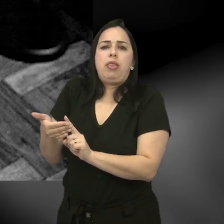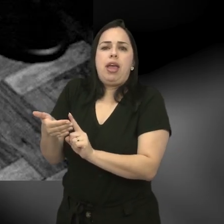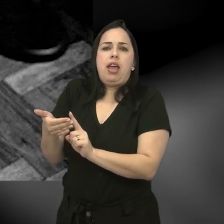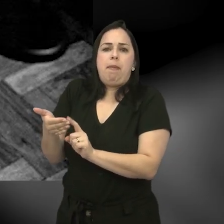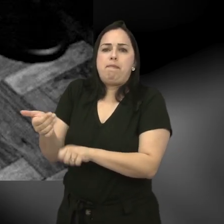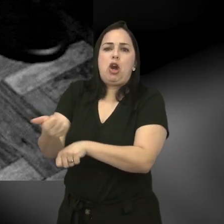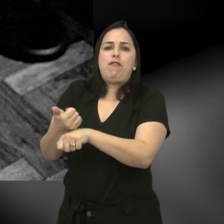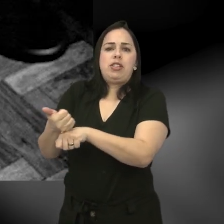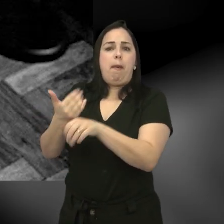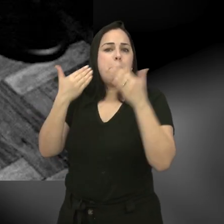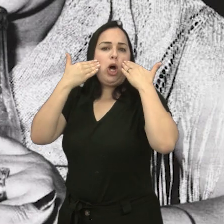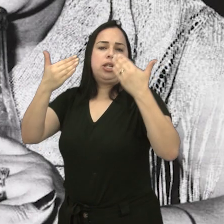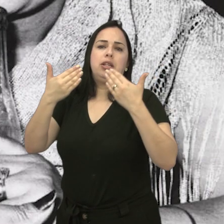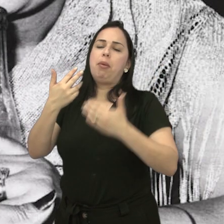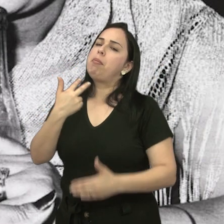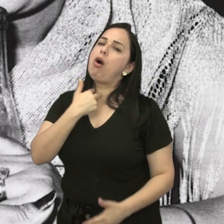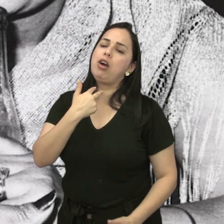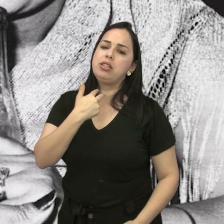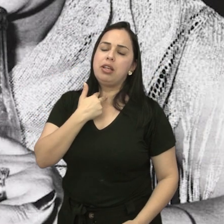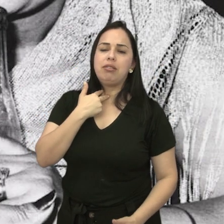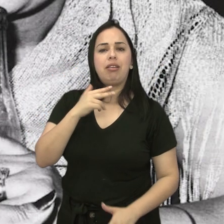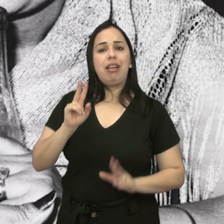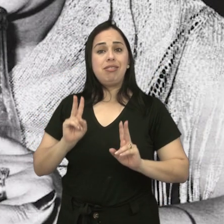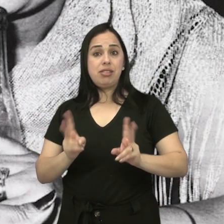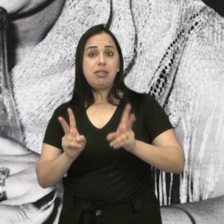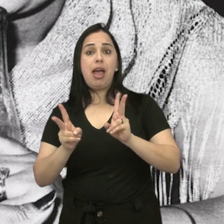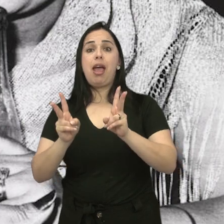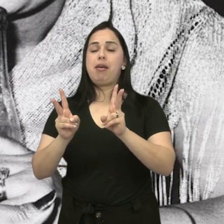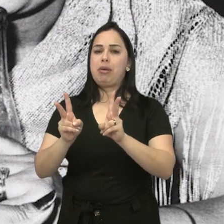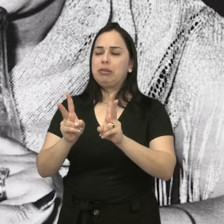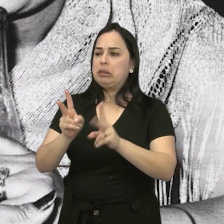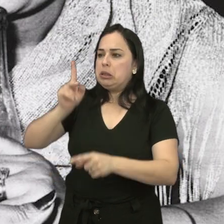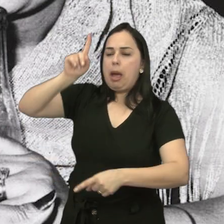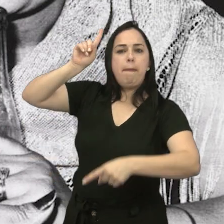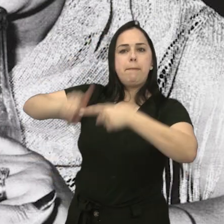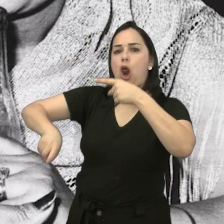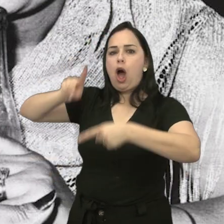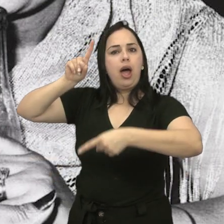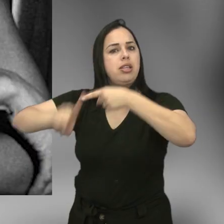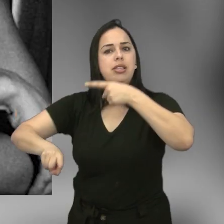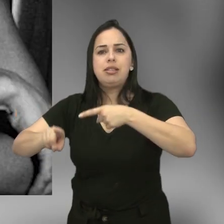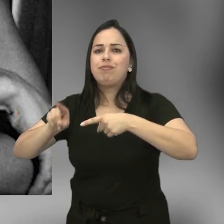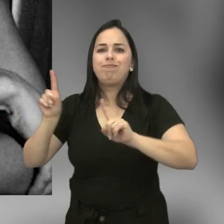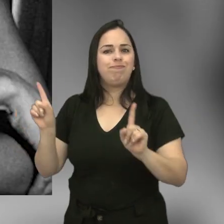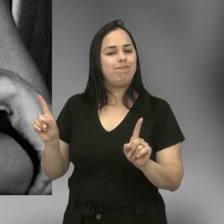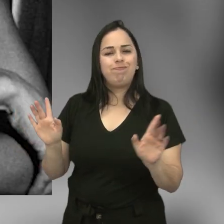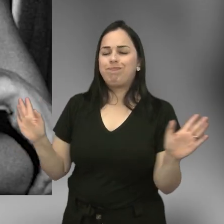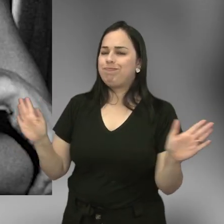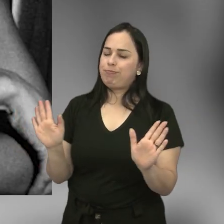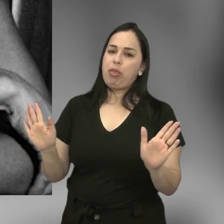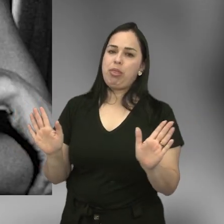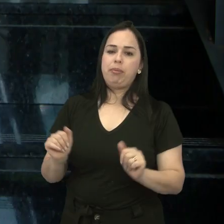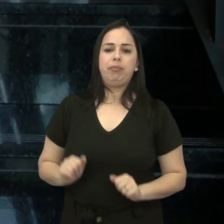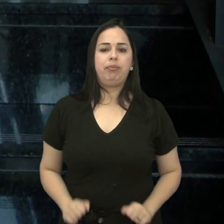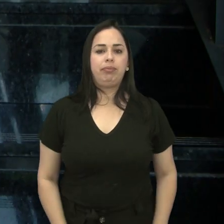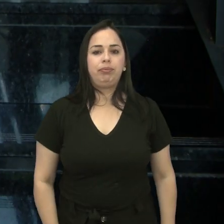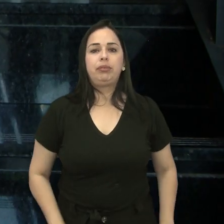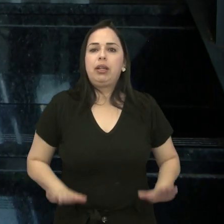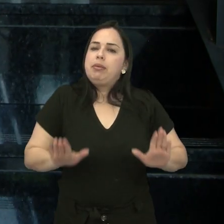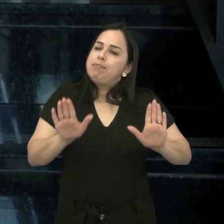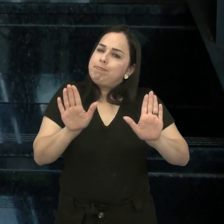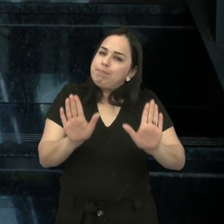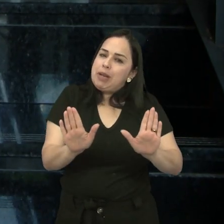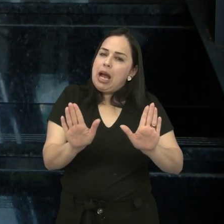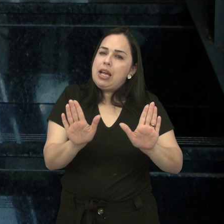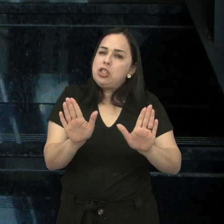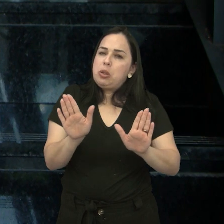atrás de nomes de estúdios, vivendo na invisibilidade, impedidas de receberem os créditos por suas fotografias. Mas mesmo